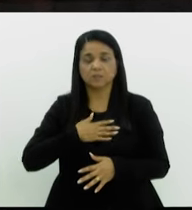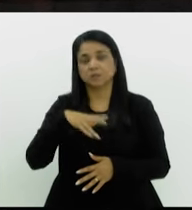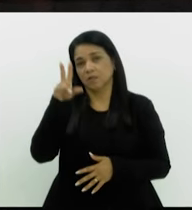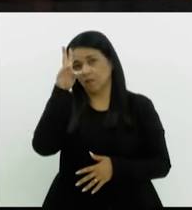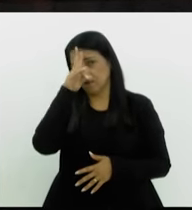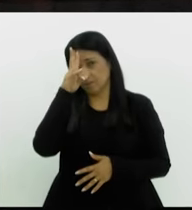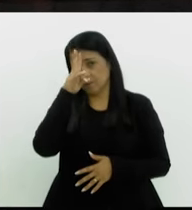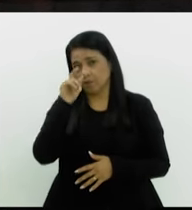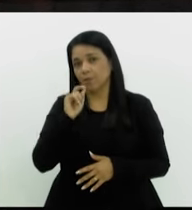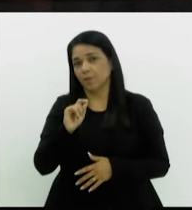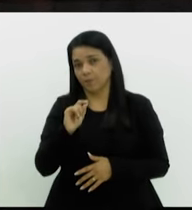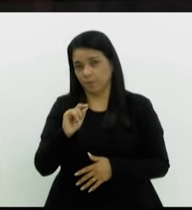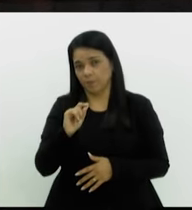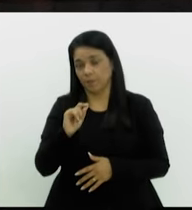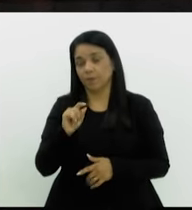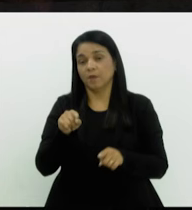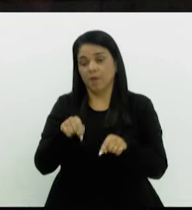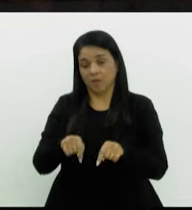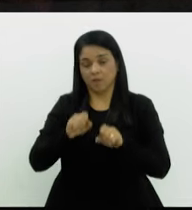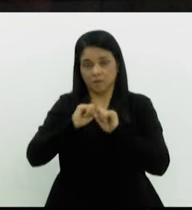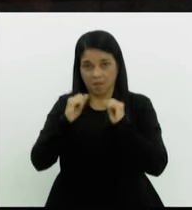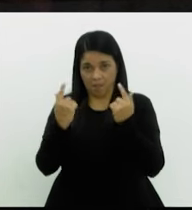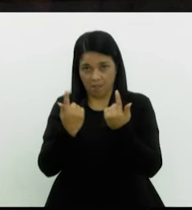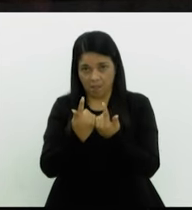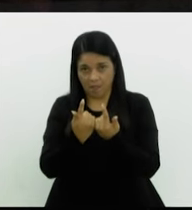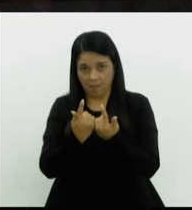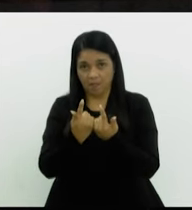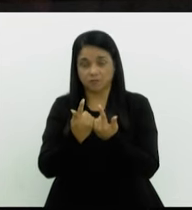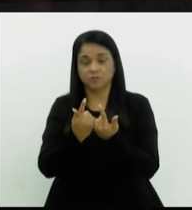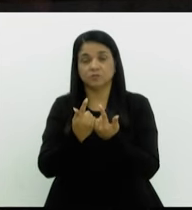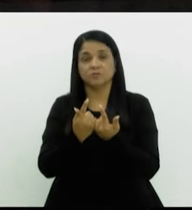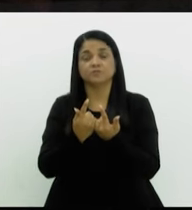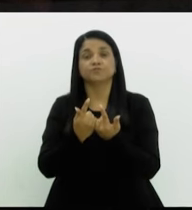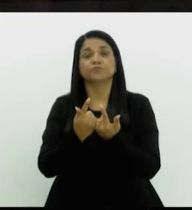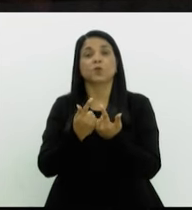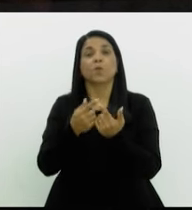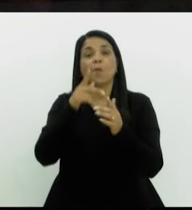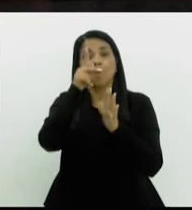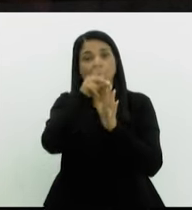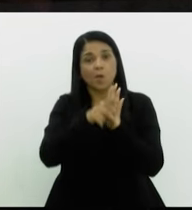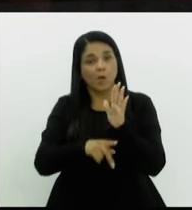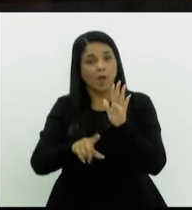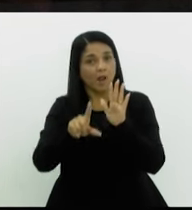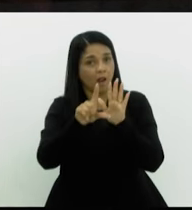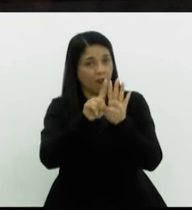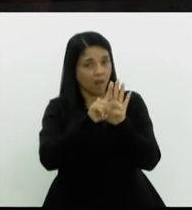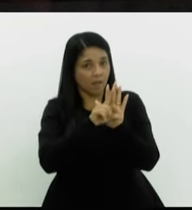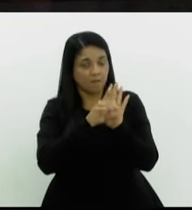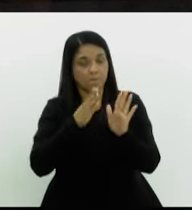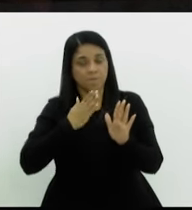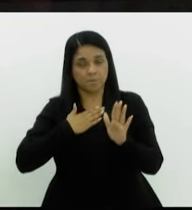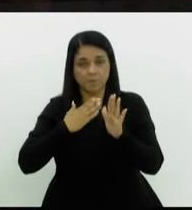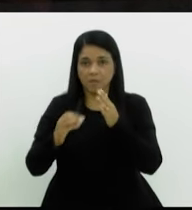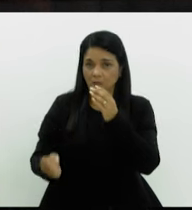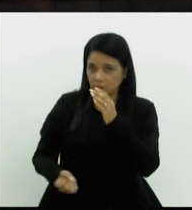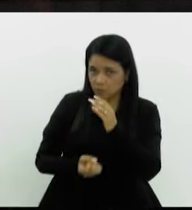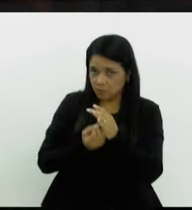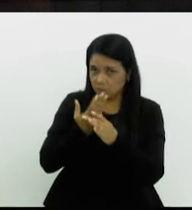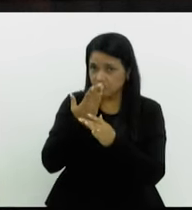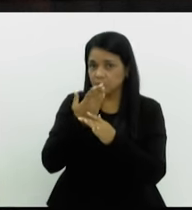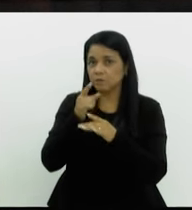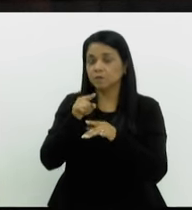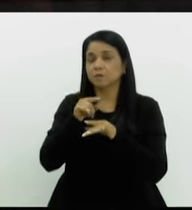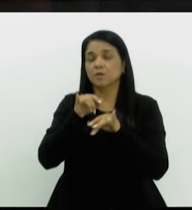lembrando é que tramita nessa casa, sobre esse mesmo tema, um projeto de lei de minha autoria que fala de